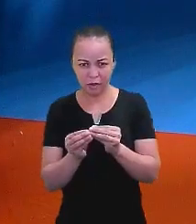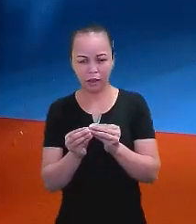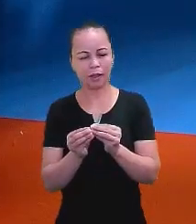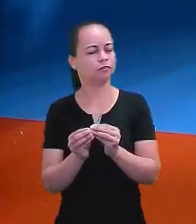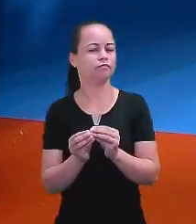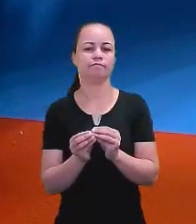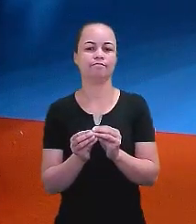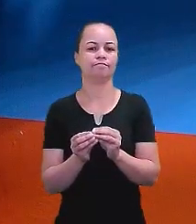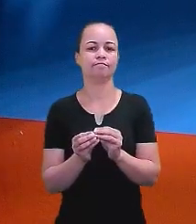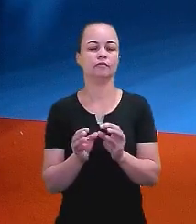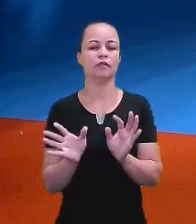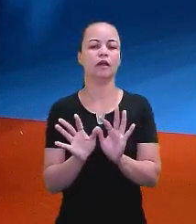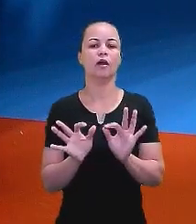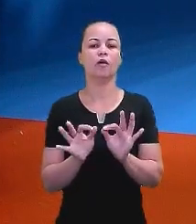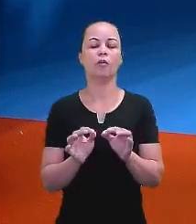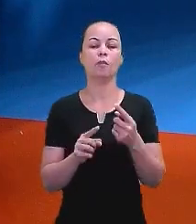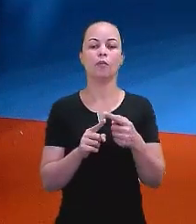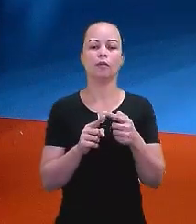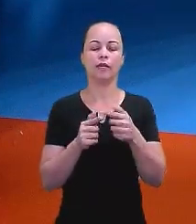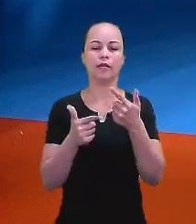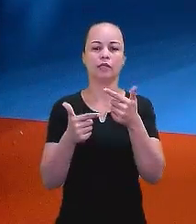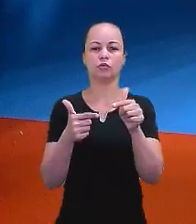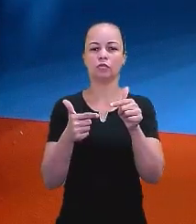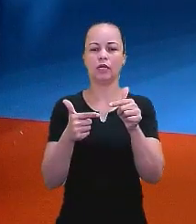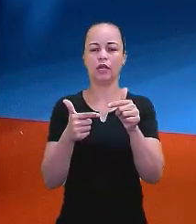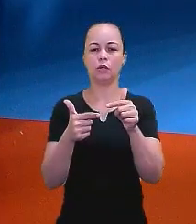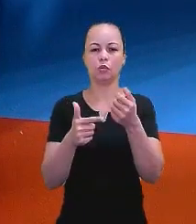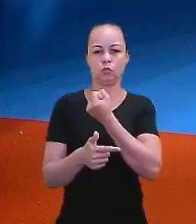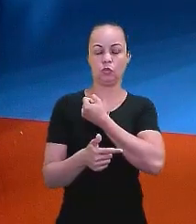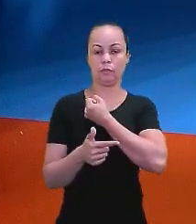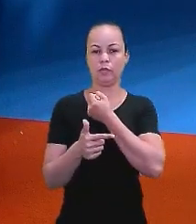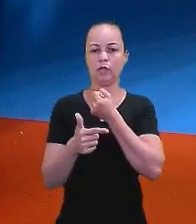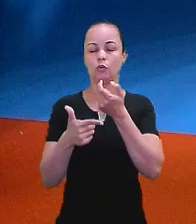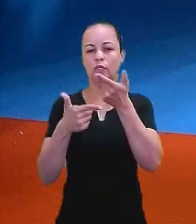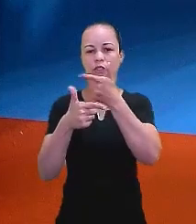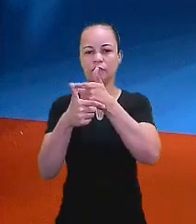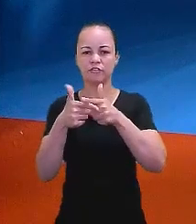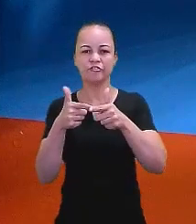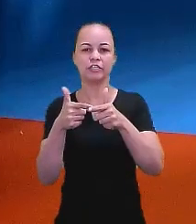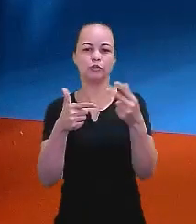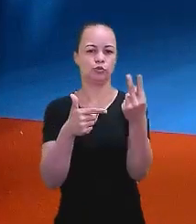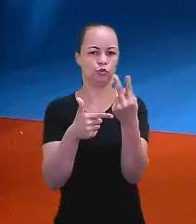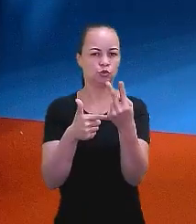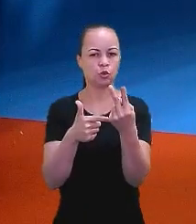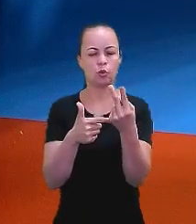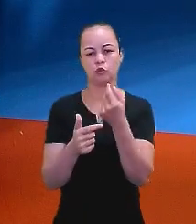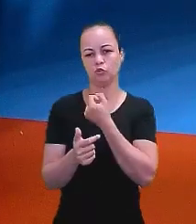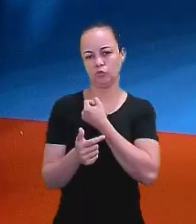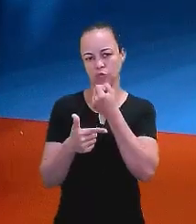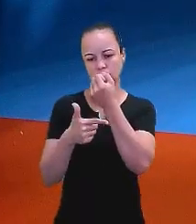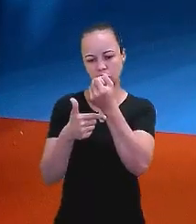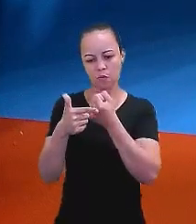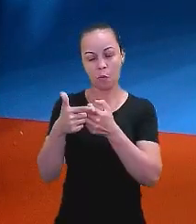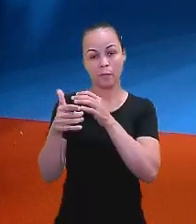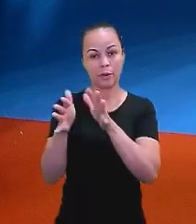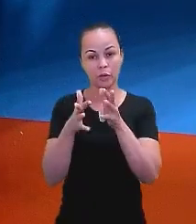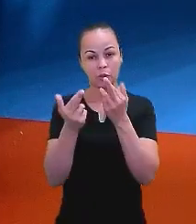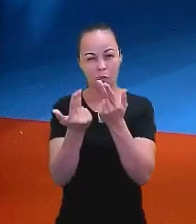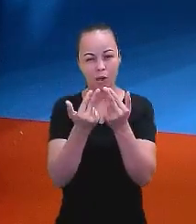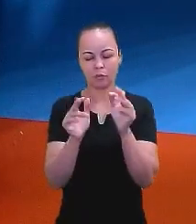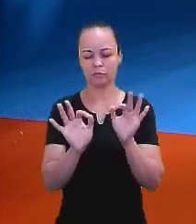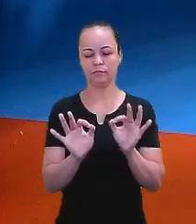número que divide, né, o 3 e o 8 ao mesmo tempo. Então, eu não consigo transformar ela numa